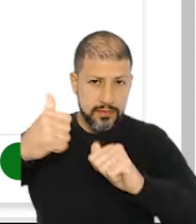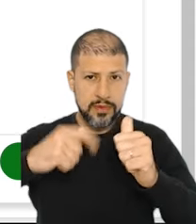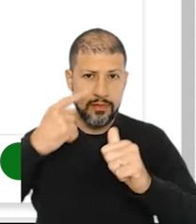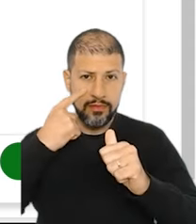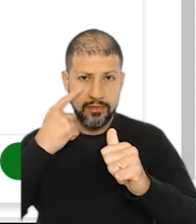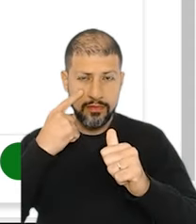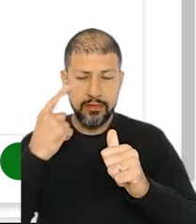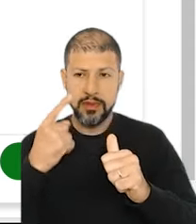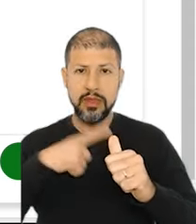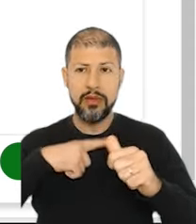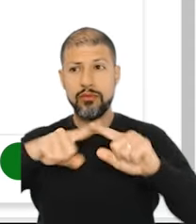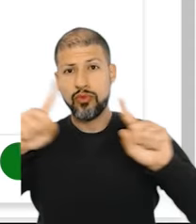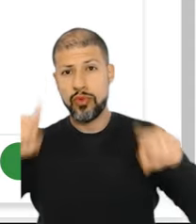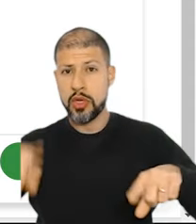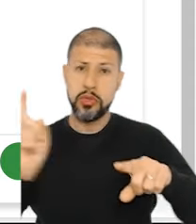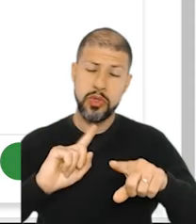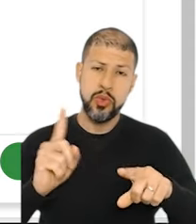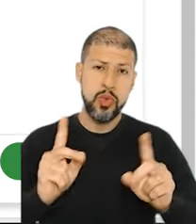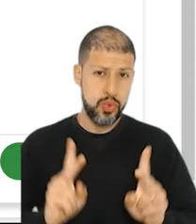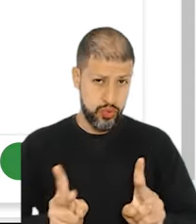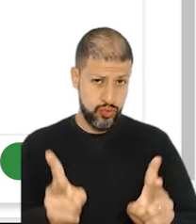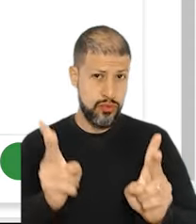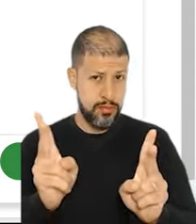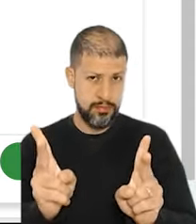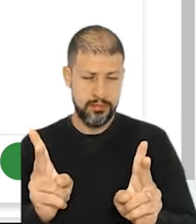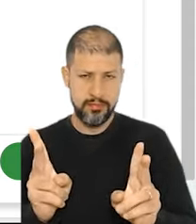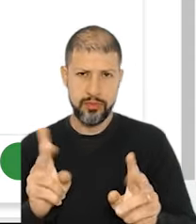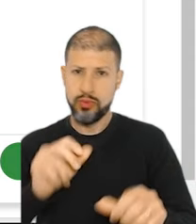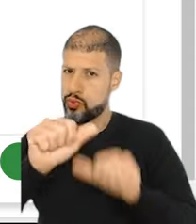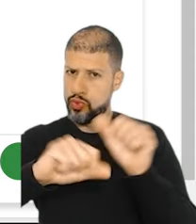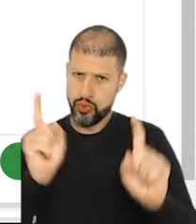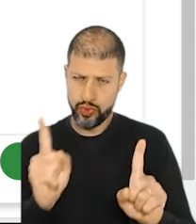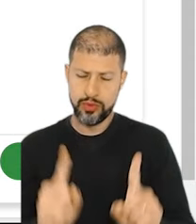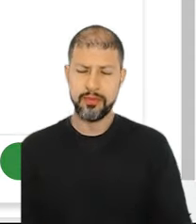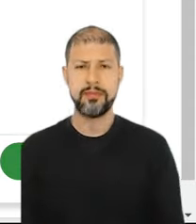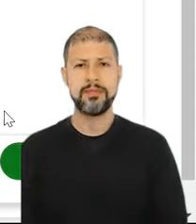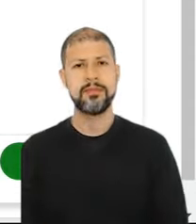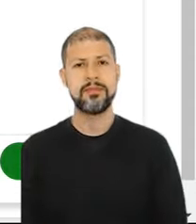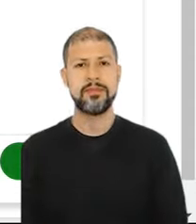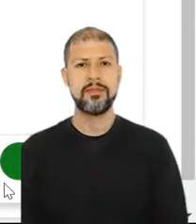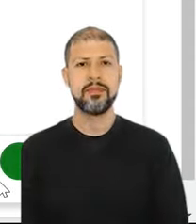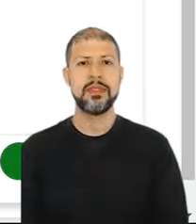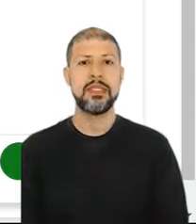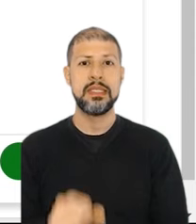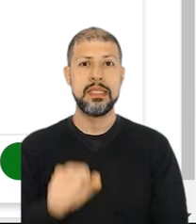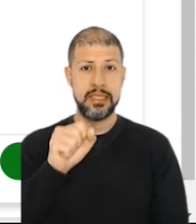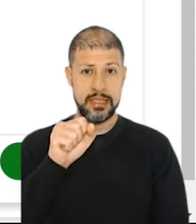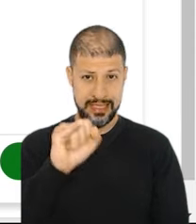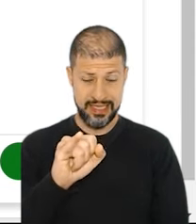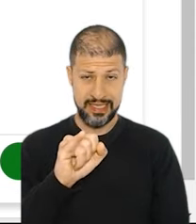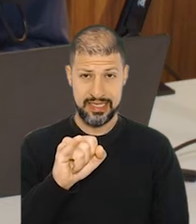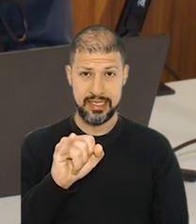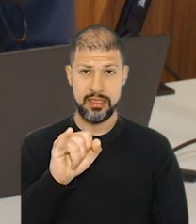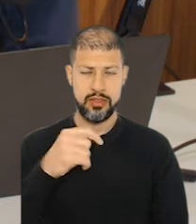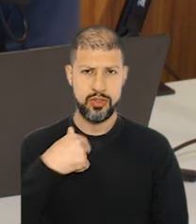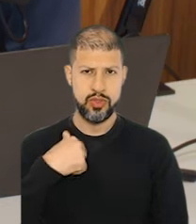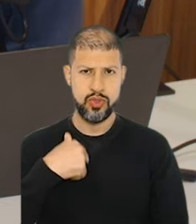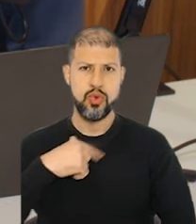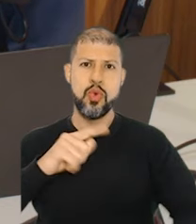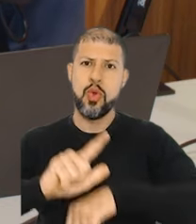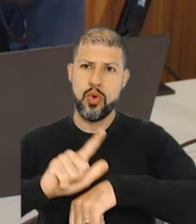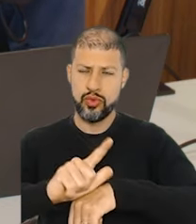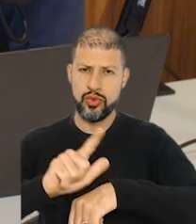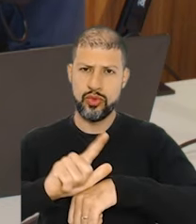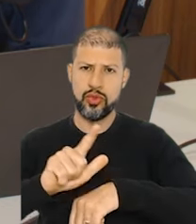eh avaliar se eu tive funcionário ou não E continuo no mesmo processo não tem alteração tá então se caso eu só